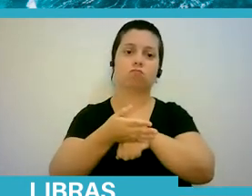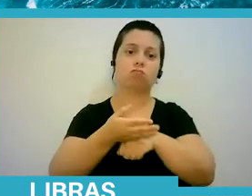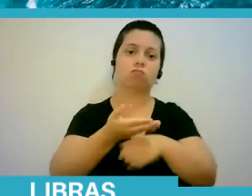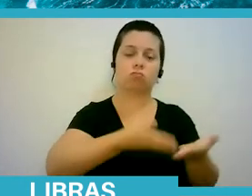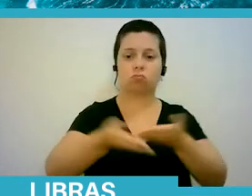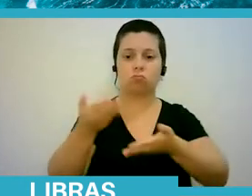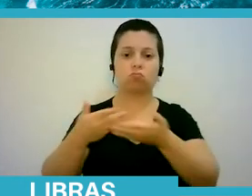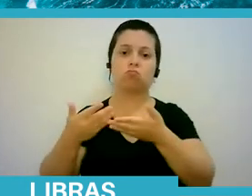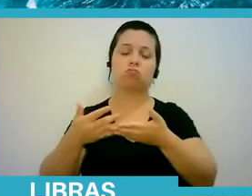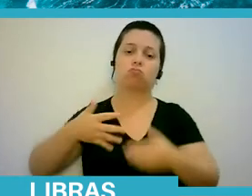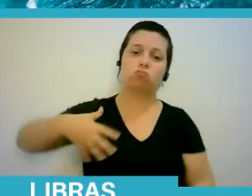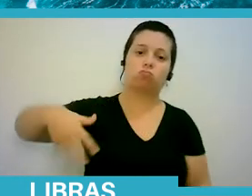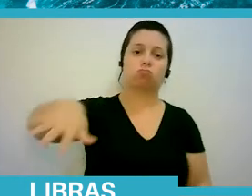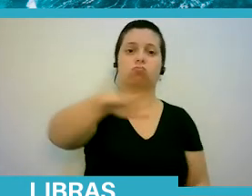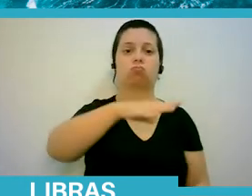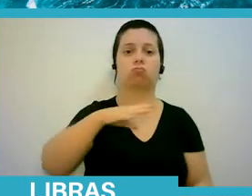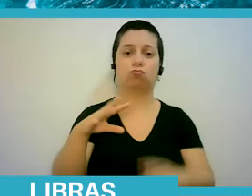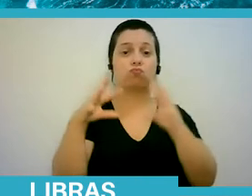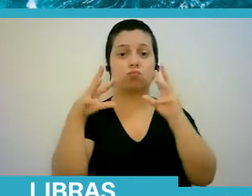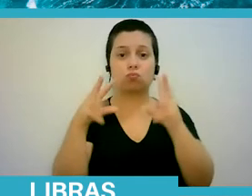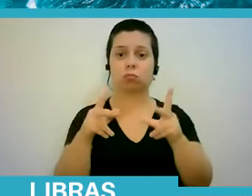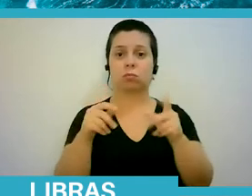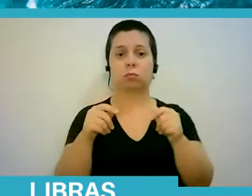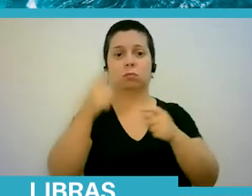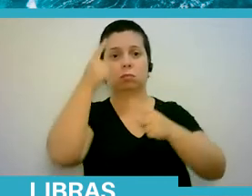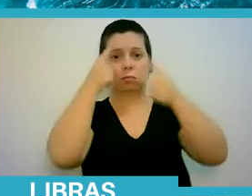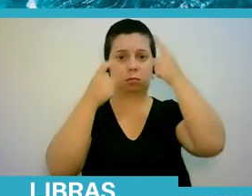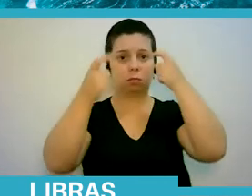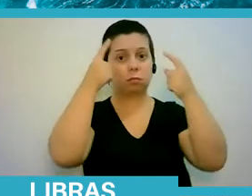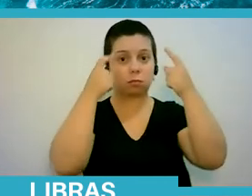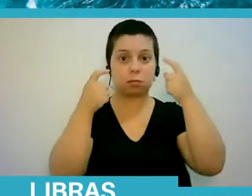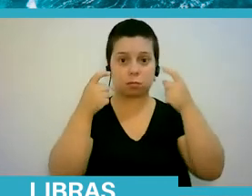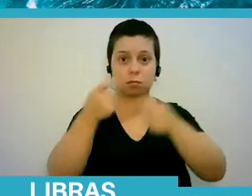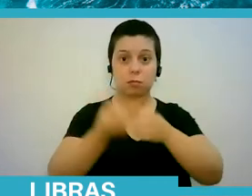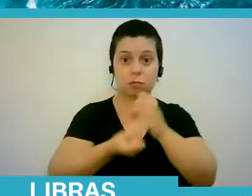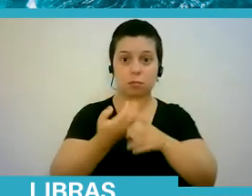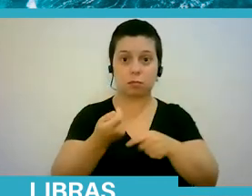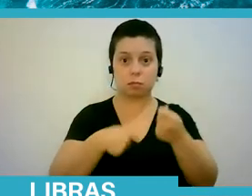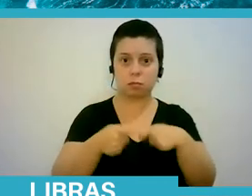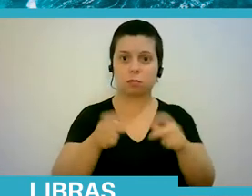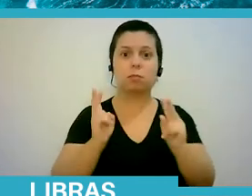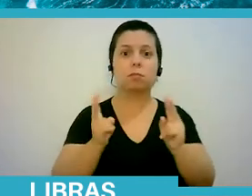geral, toda a concepção de uma criação de negócios ele gira em torno de gerar